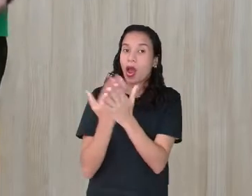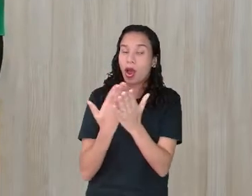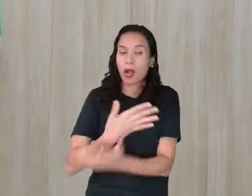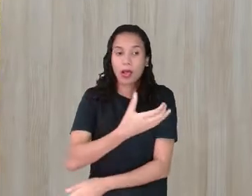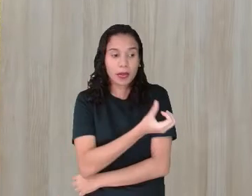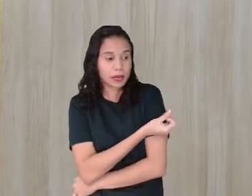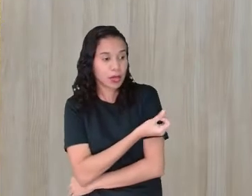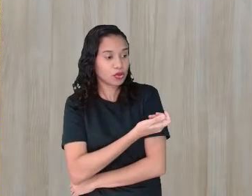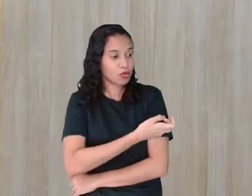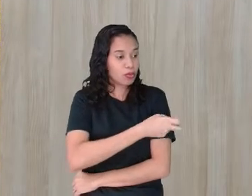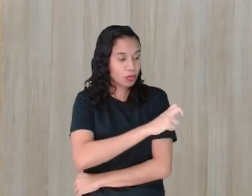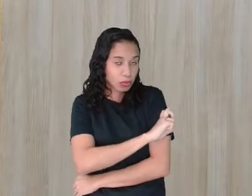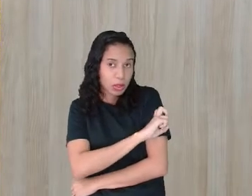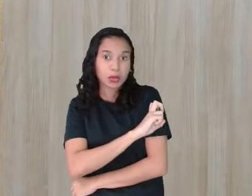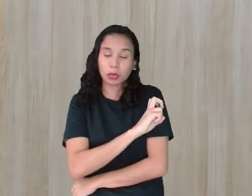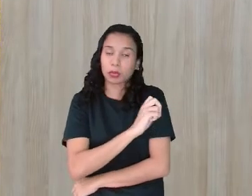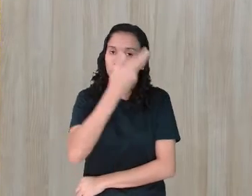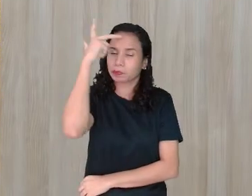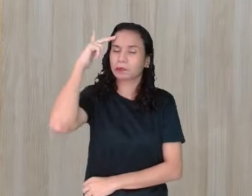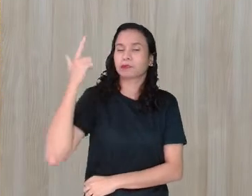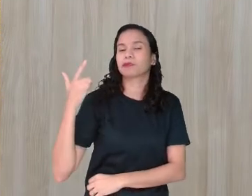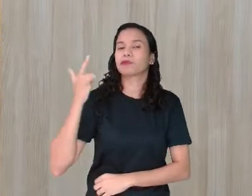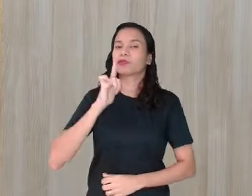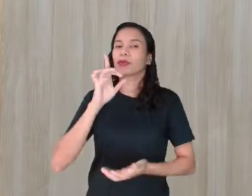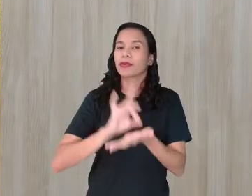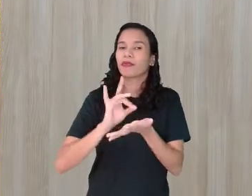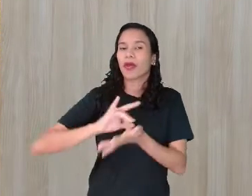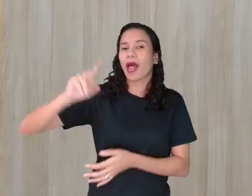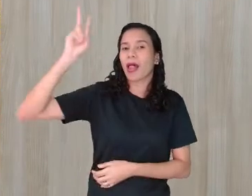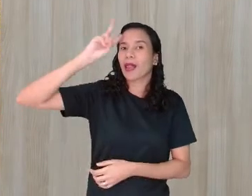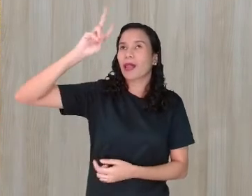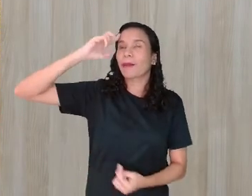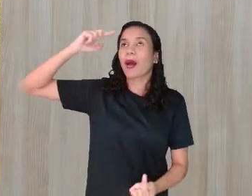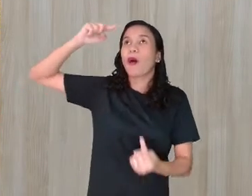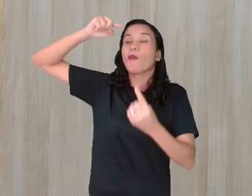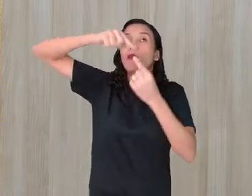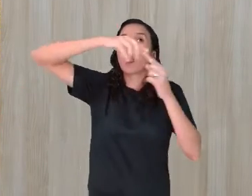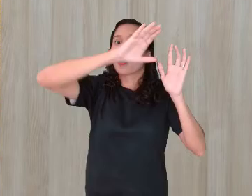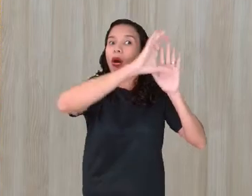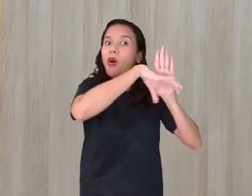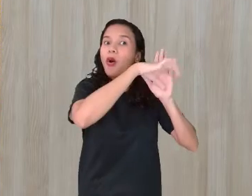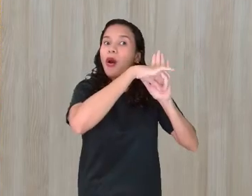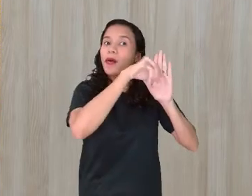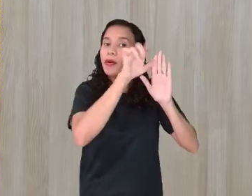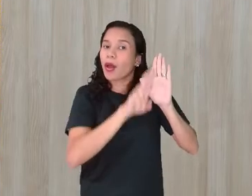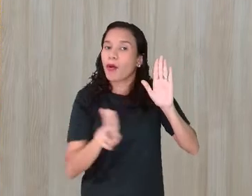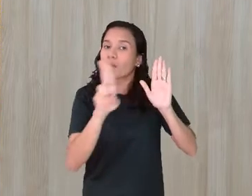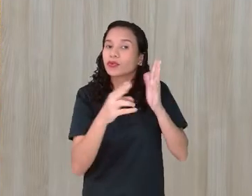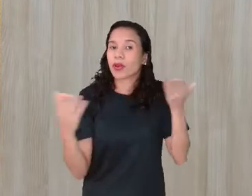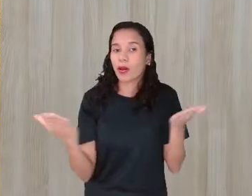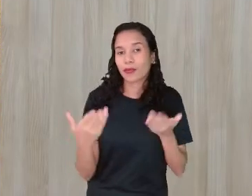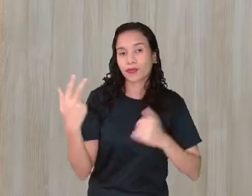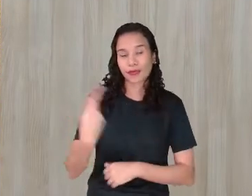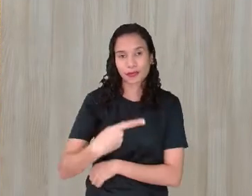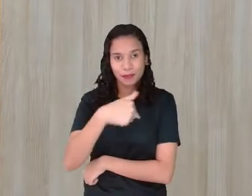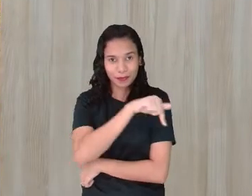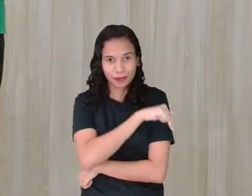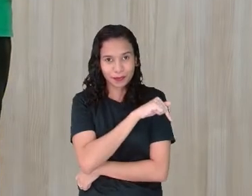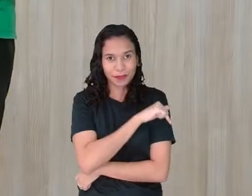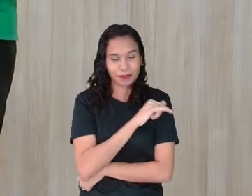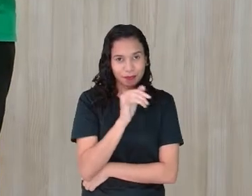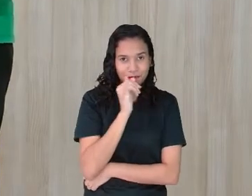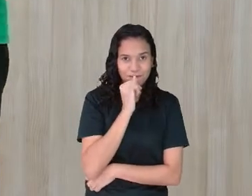ano, do 5º ano, onde você vai relembrar conceitos que a gente vai utilizar aqui no 7º ano, por